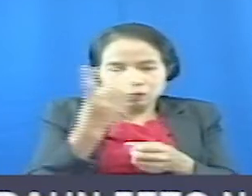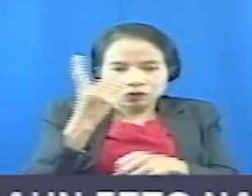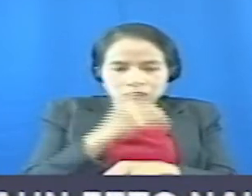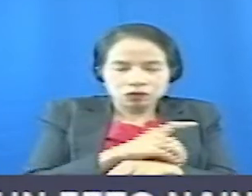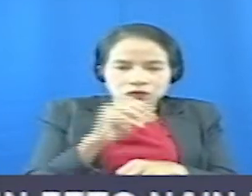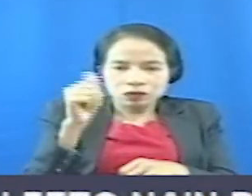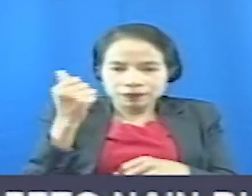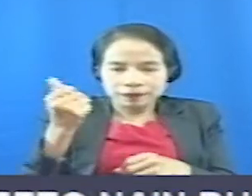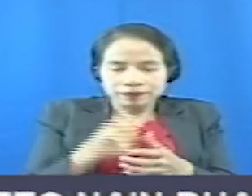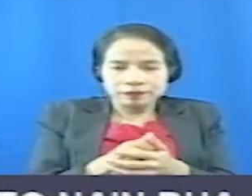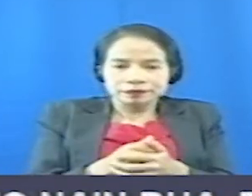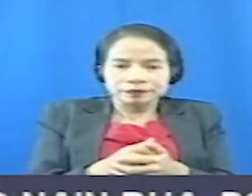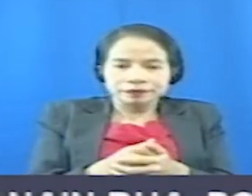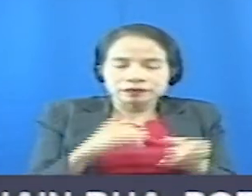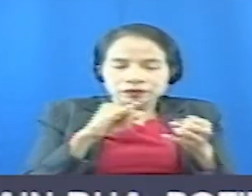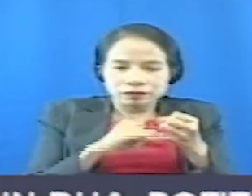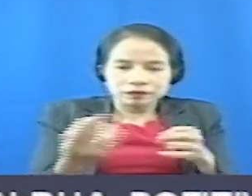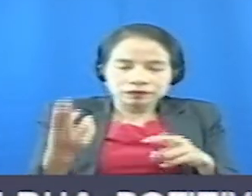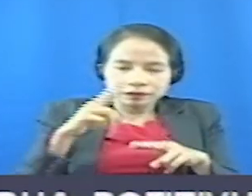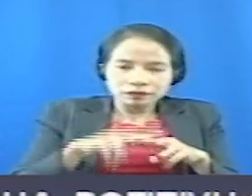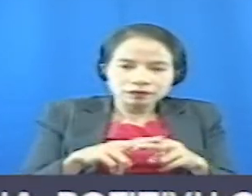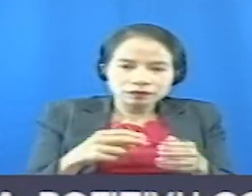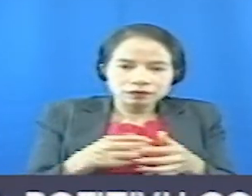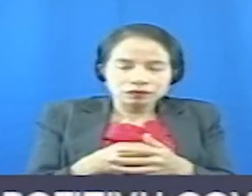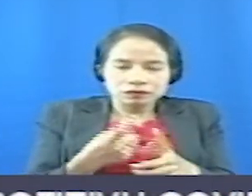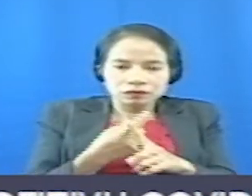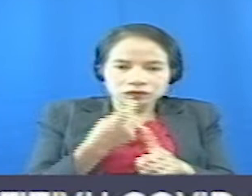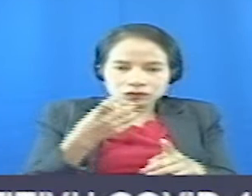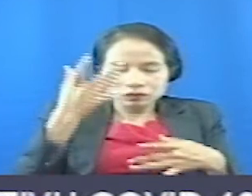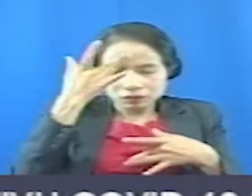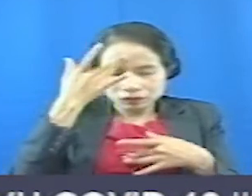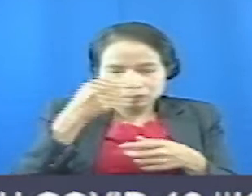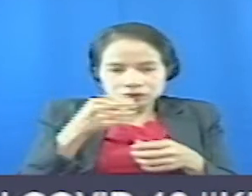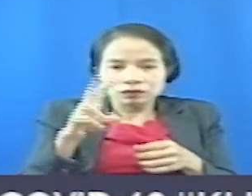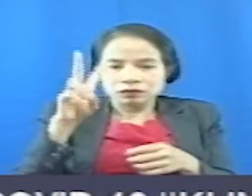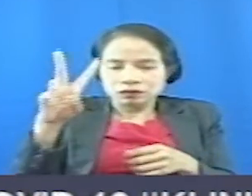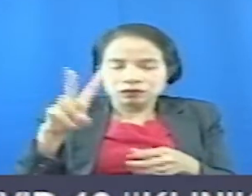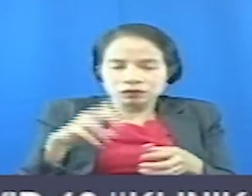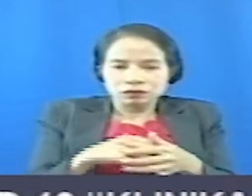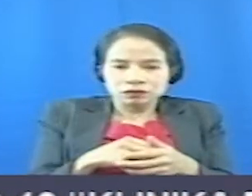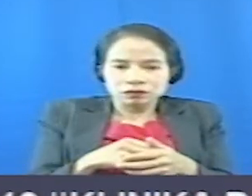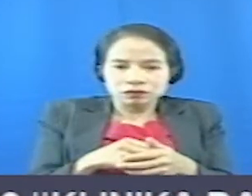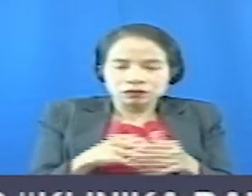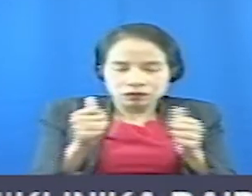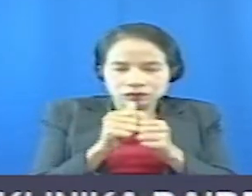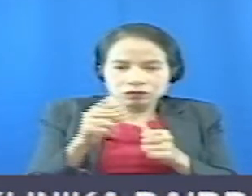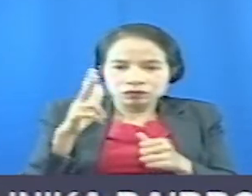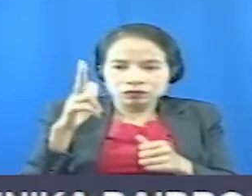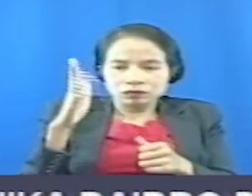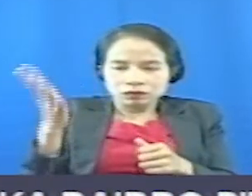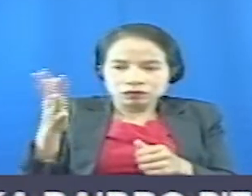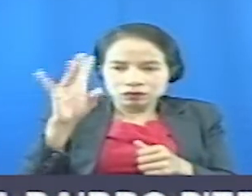sanulo nilaran, e kusne aumenta, Rússia, caso detectado na rua de, ba 57.